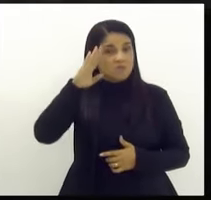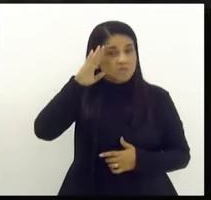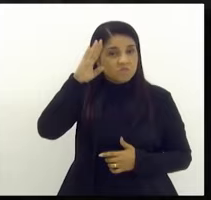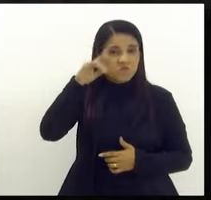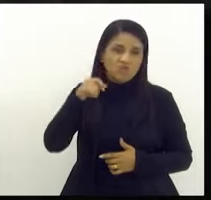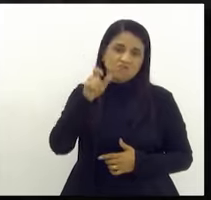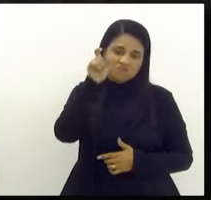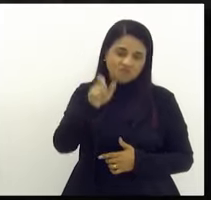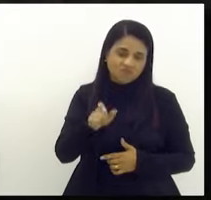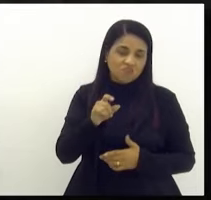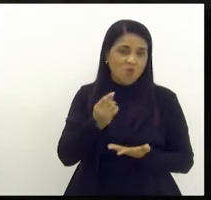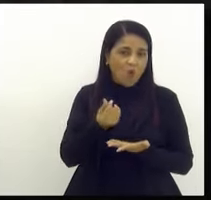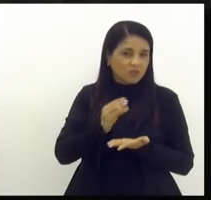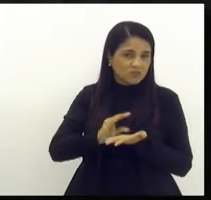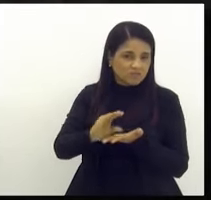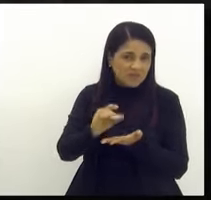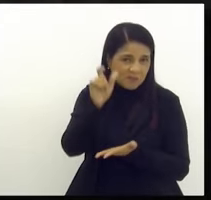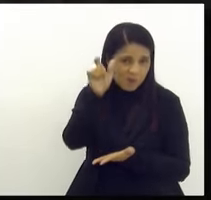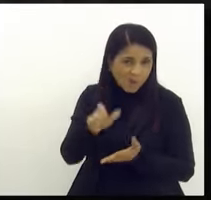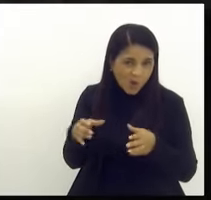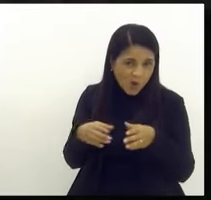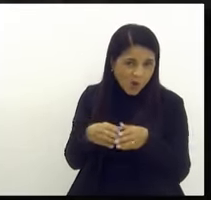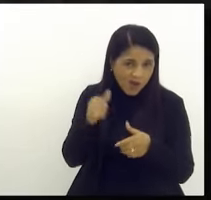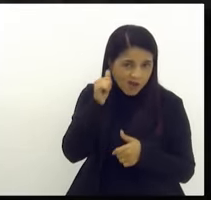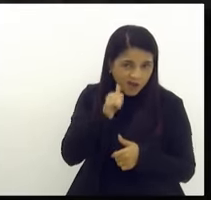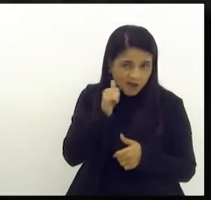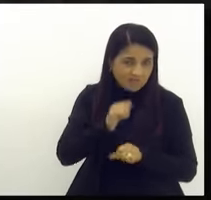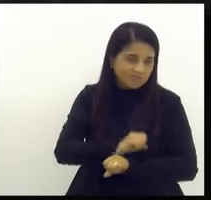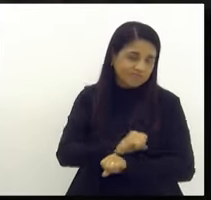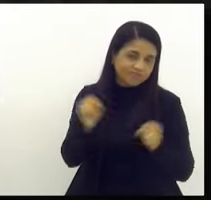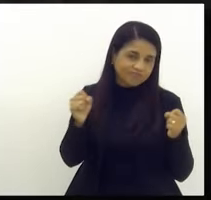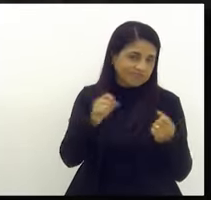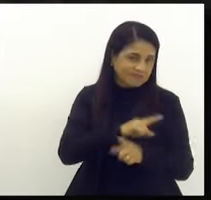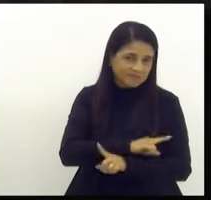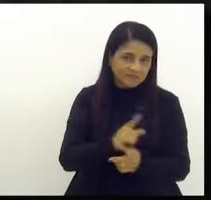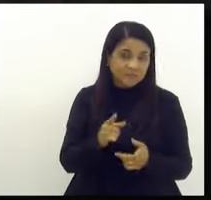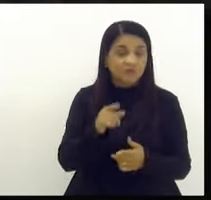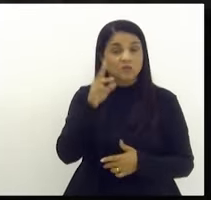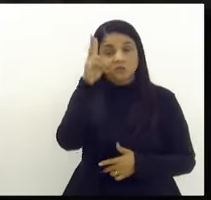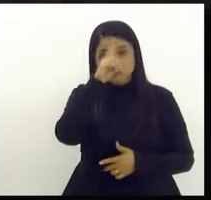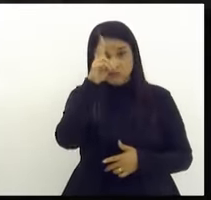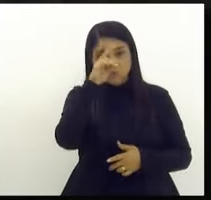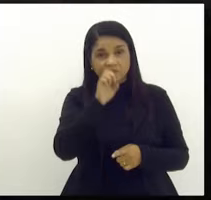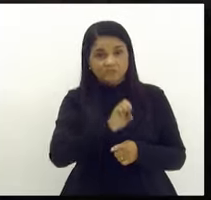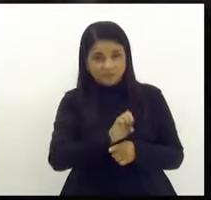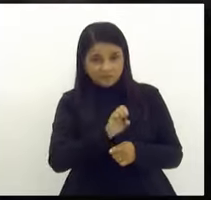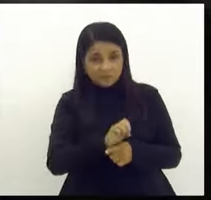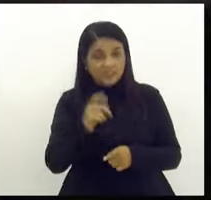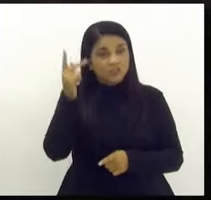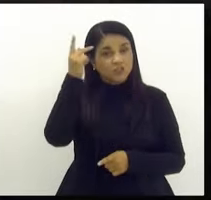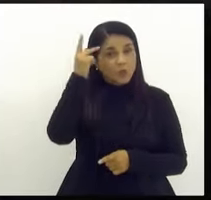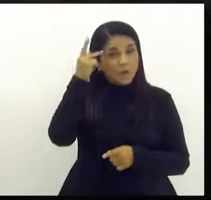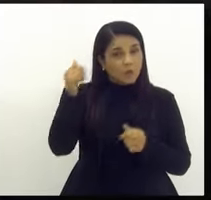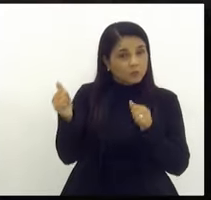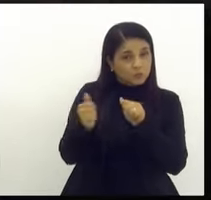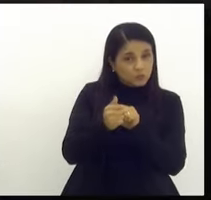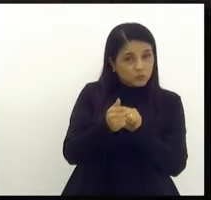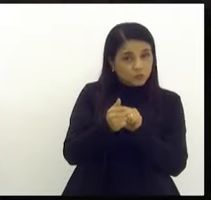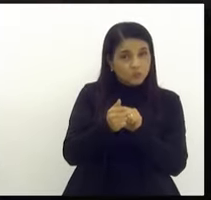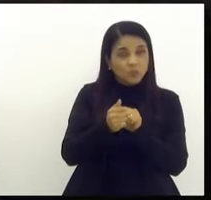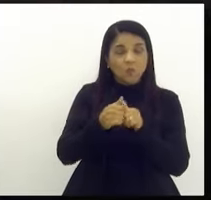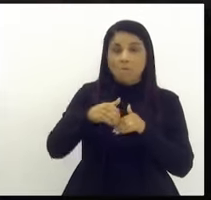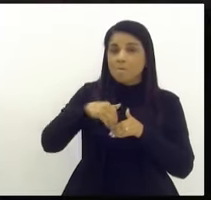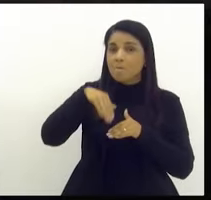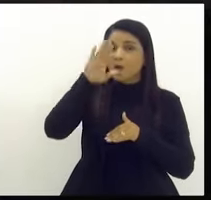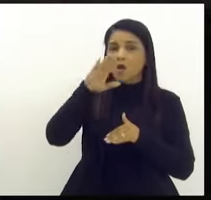nunca foi orçamento para mulheres o estado do Rio de Janeiro é importante que se lembre junto com São Paulo é o estado que tem o maior